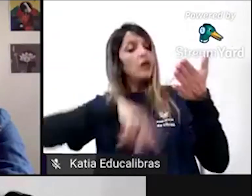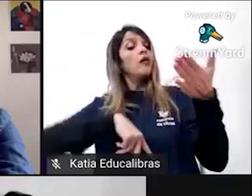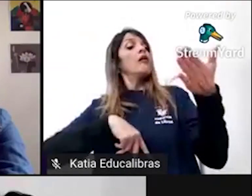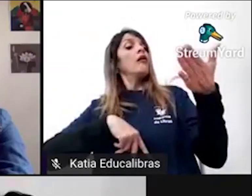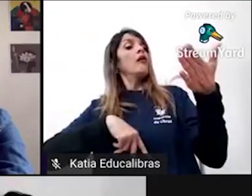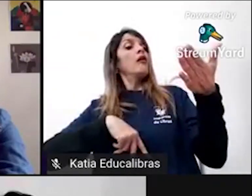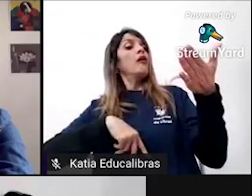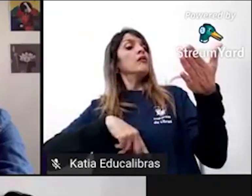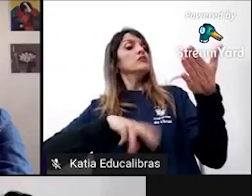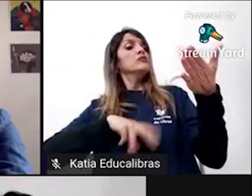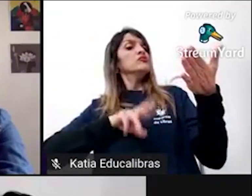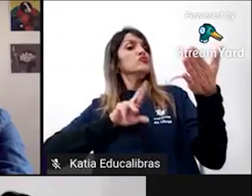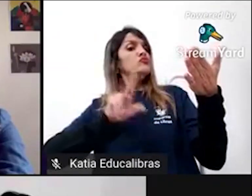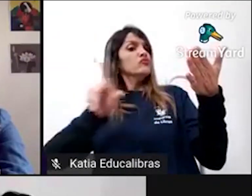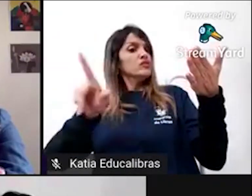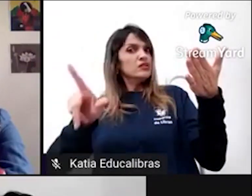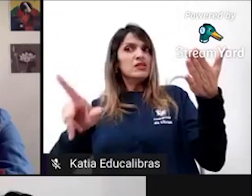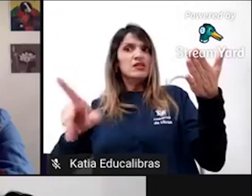um gosto diferente,